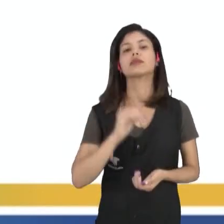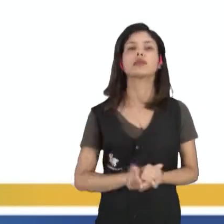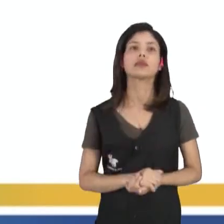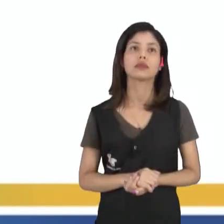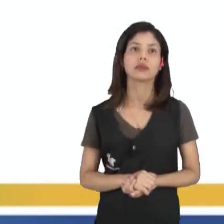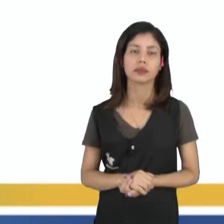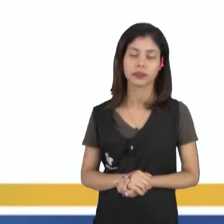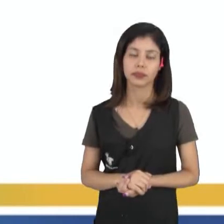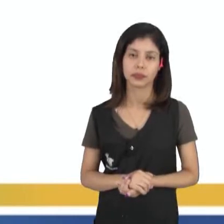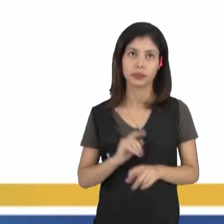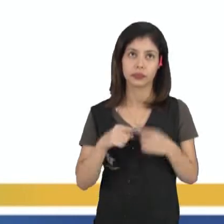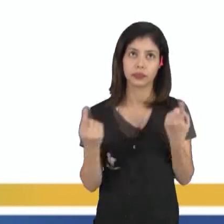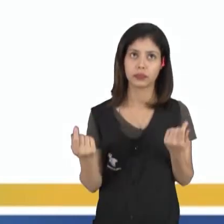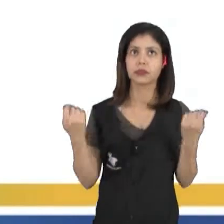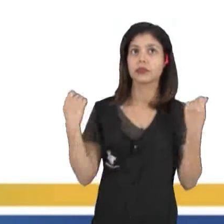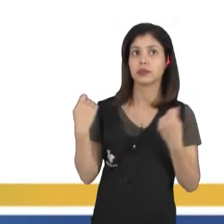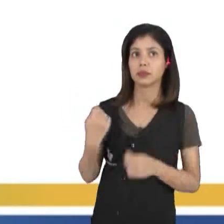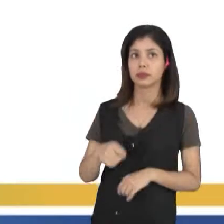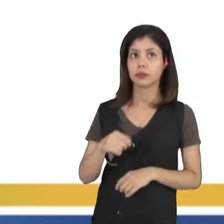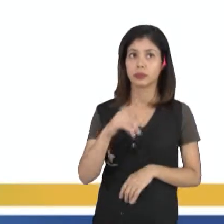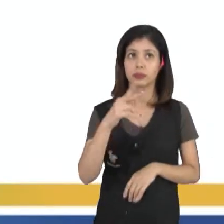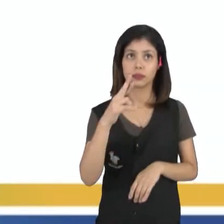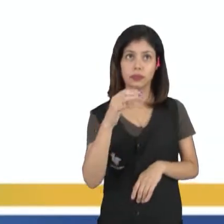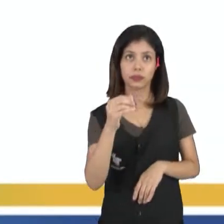os mais dotados. Mas,